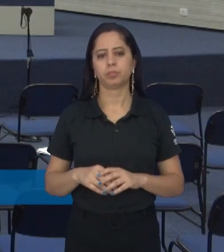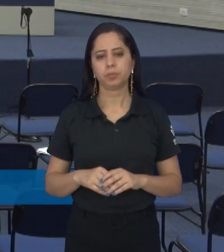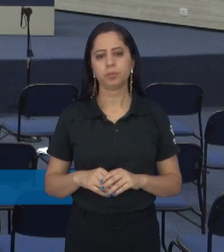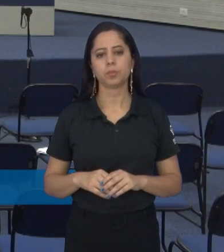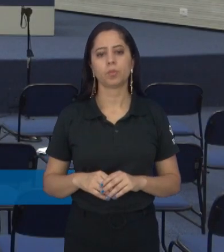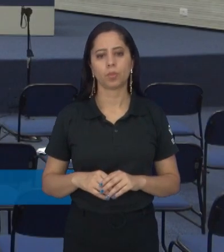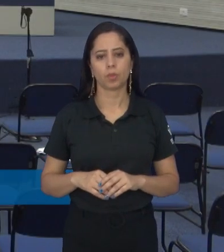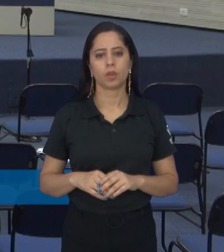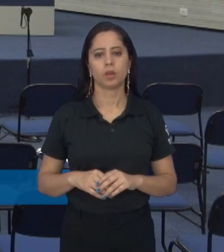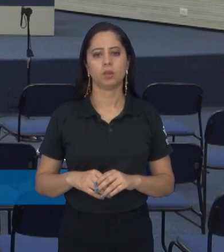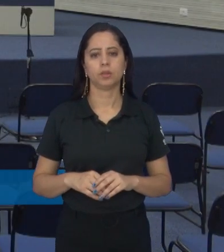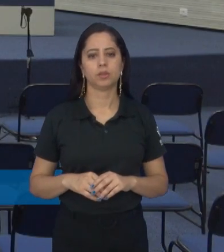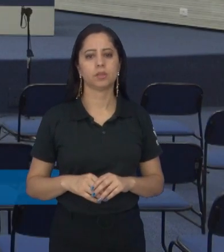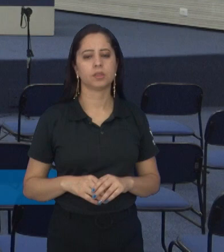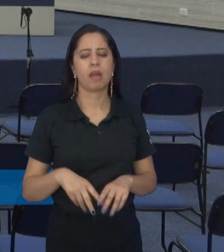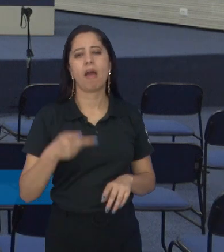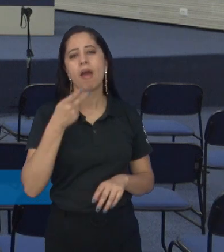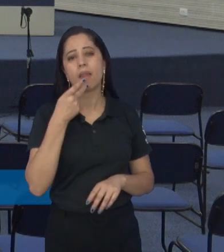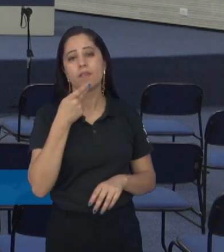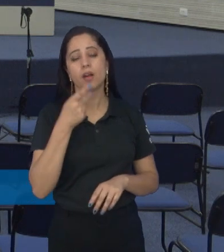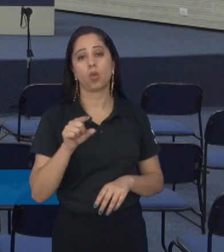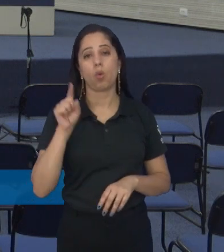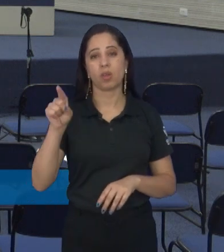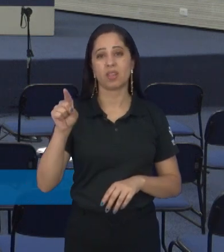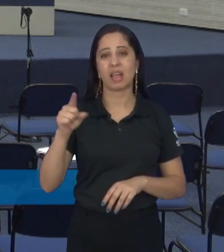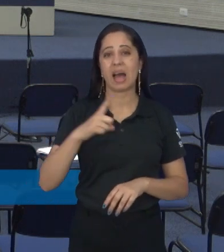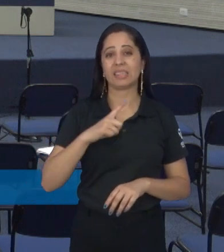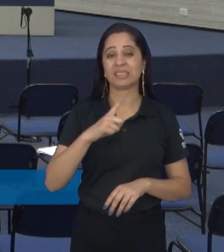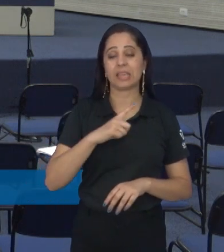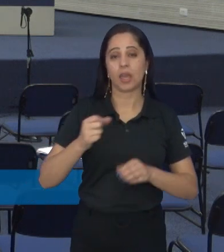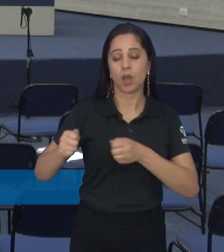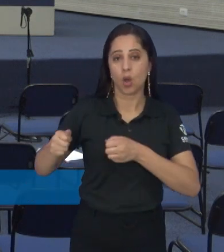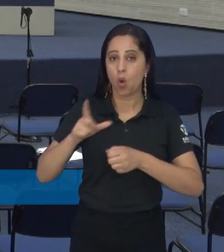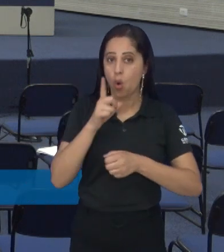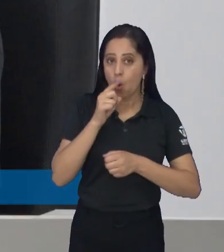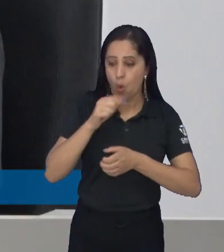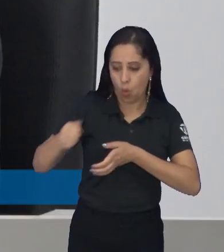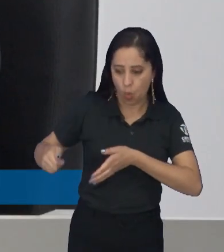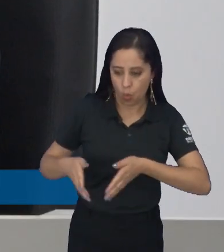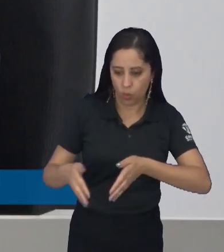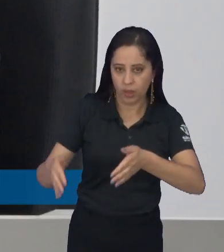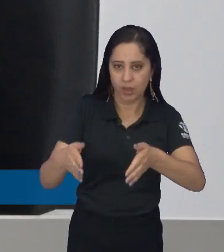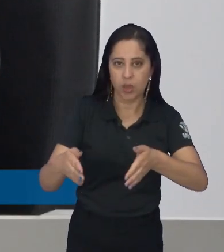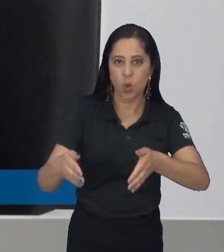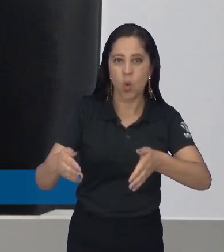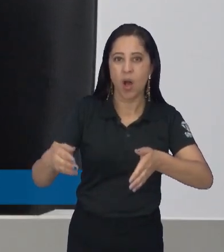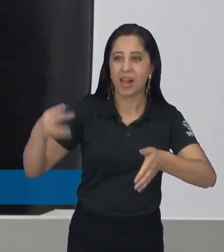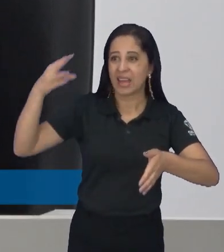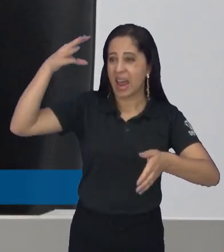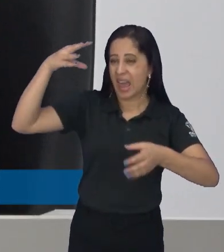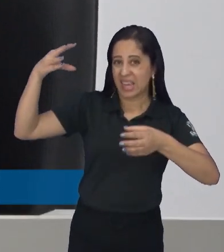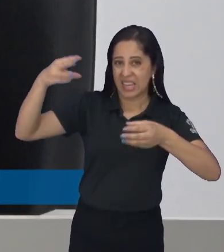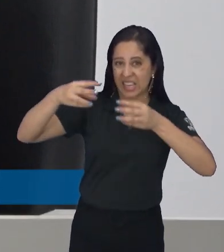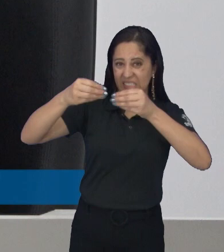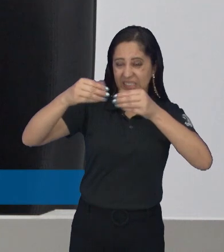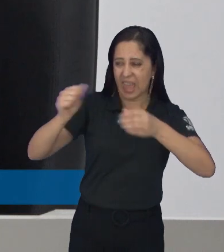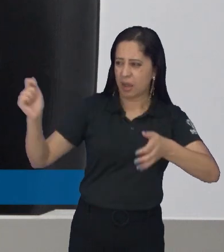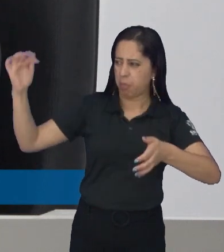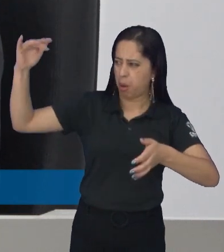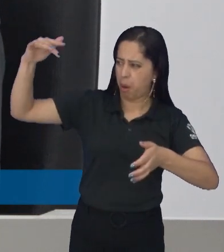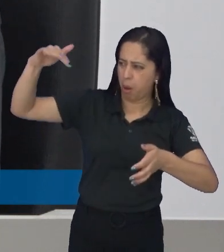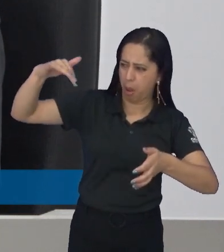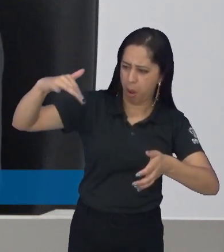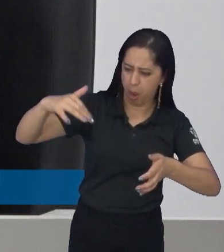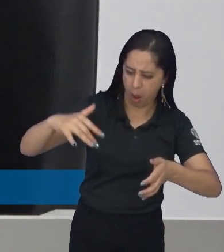com relação ao seu aterramento de nascentes a vossaroca nós já fizemos foi feita a denúncia fizemos vistoria lá podemos refazer né porque